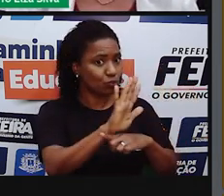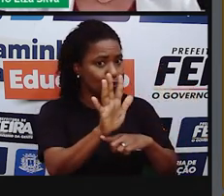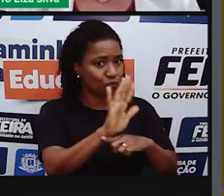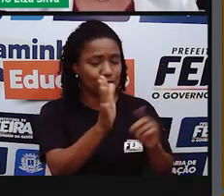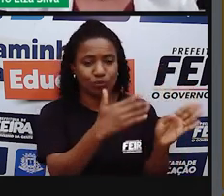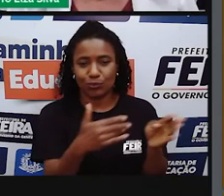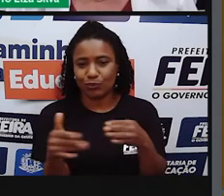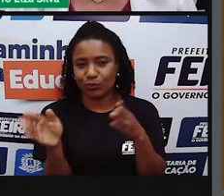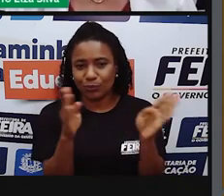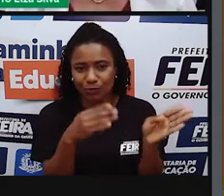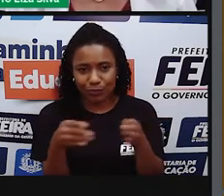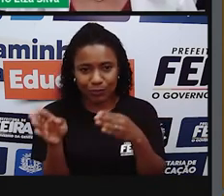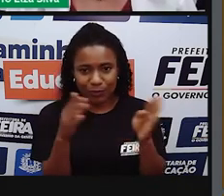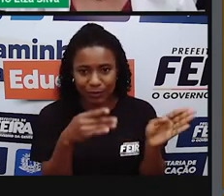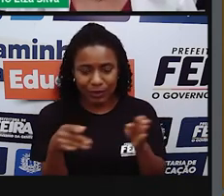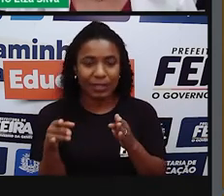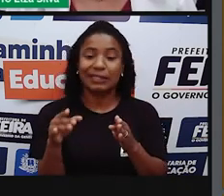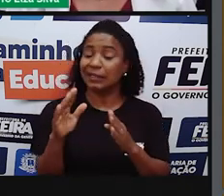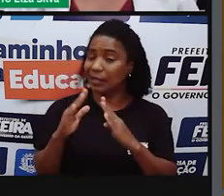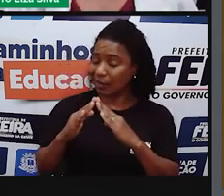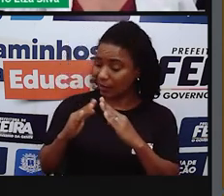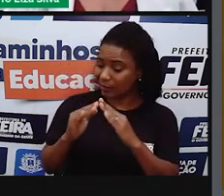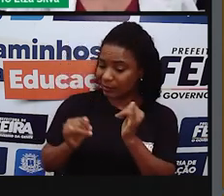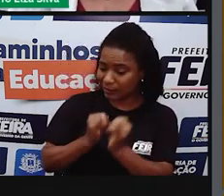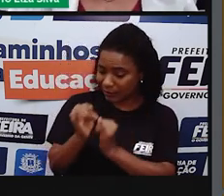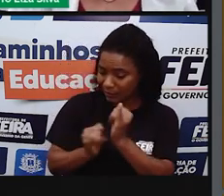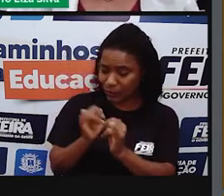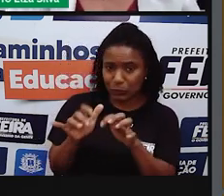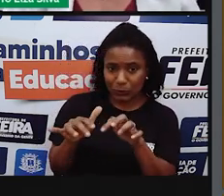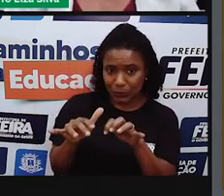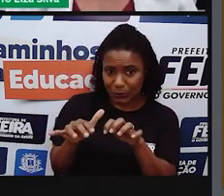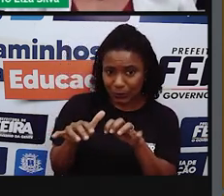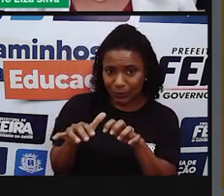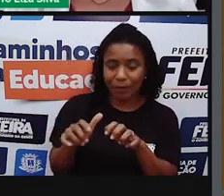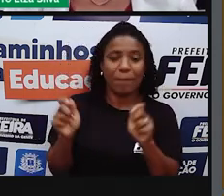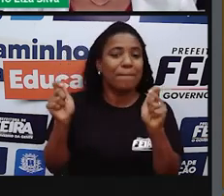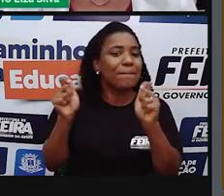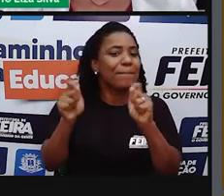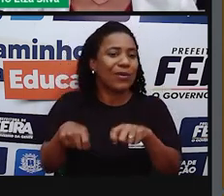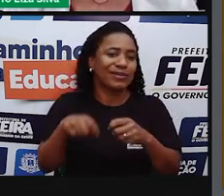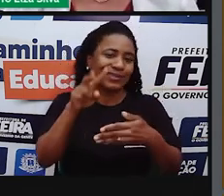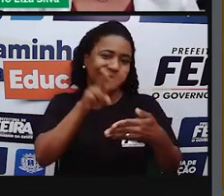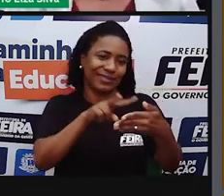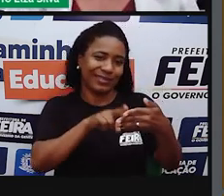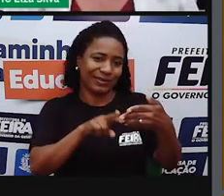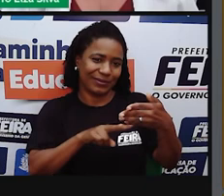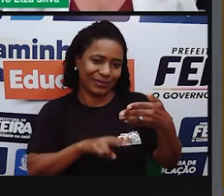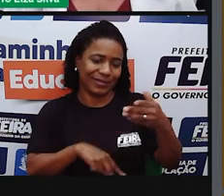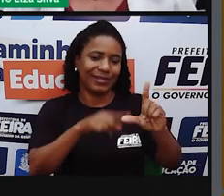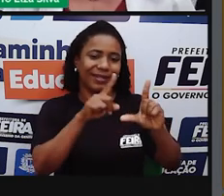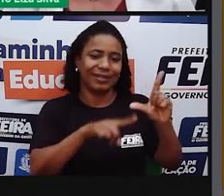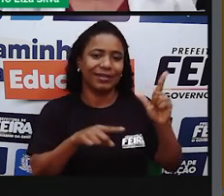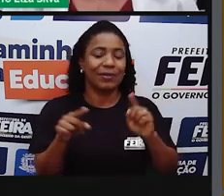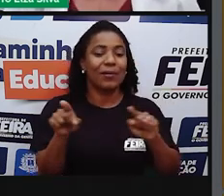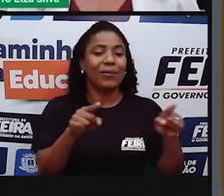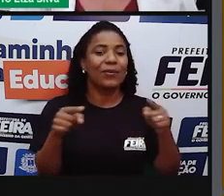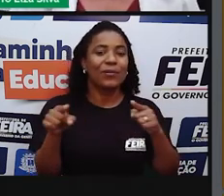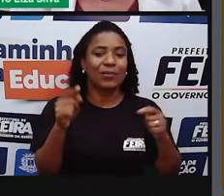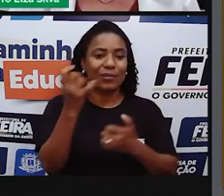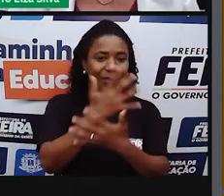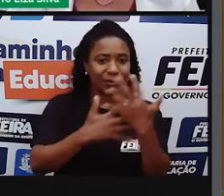puderem assistir, caso tenham acesso à internet, a partir da leitura da letra da música, vocês irão responder